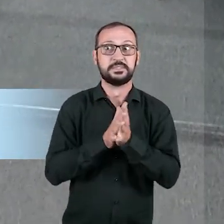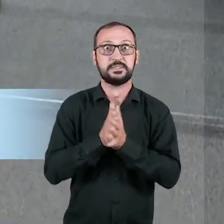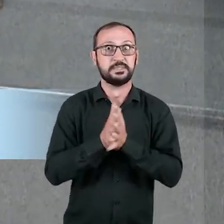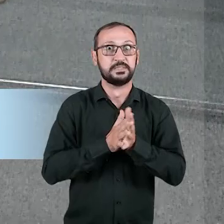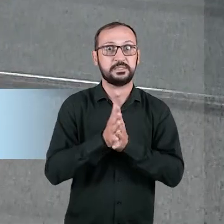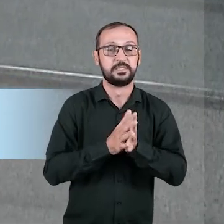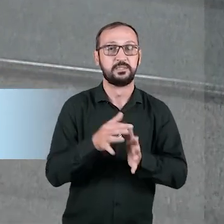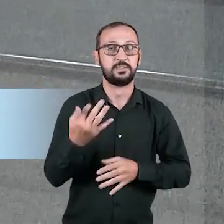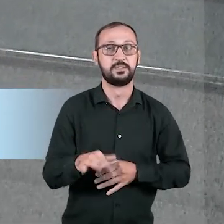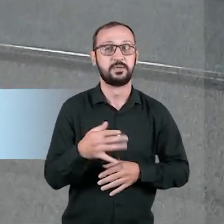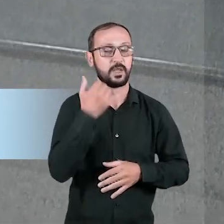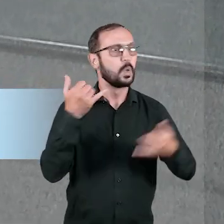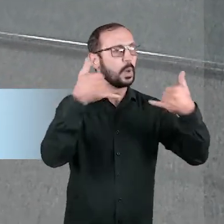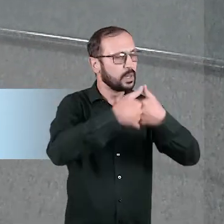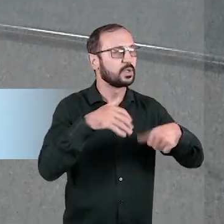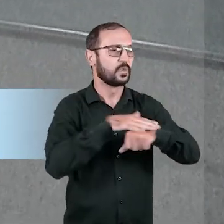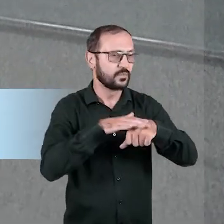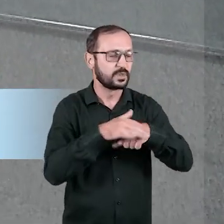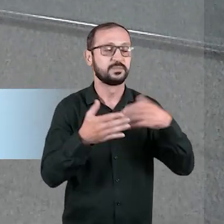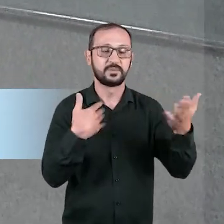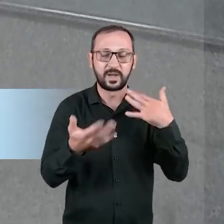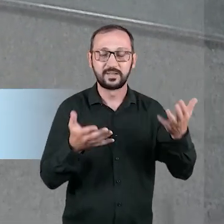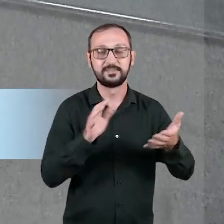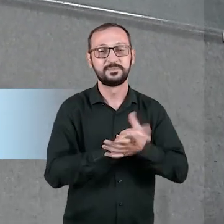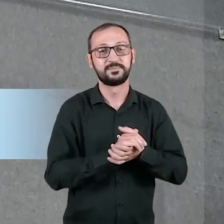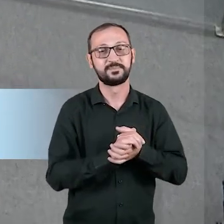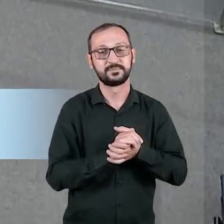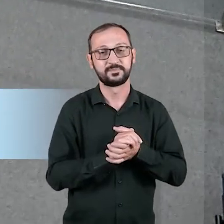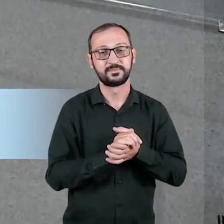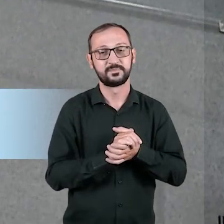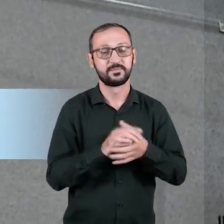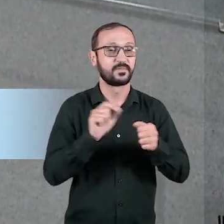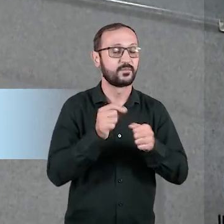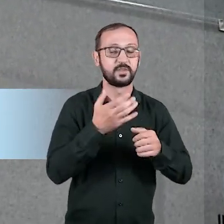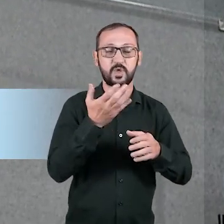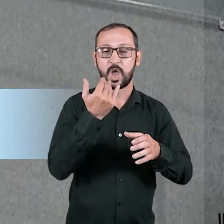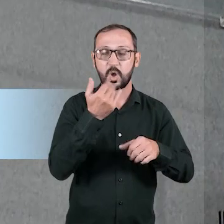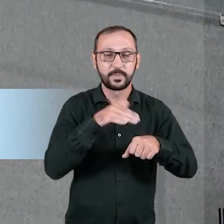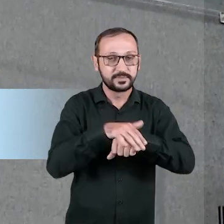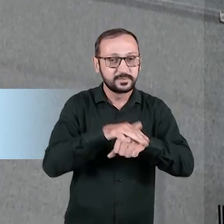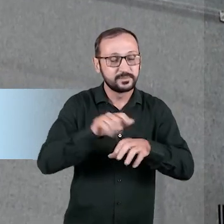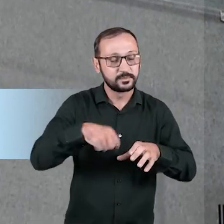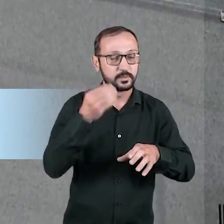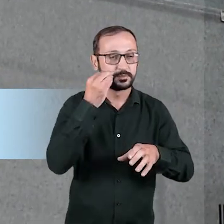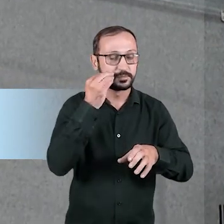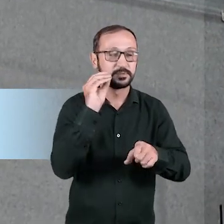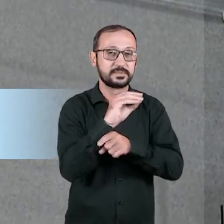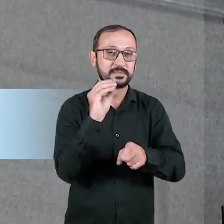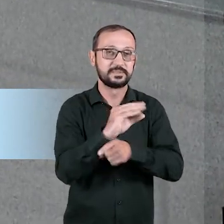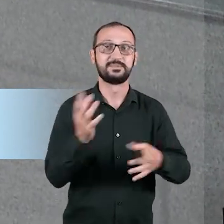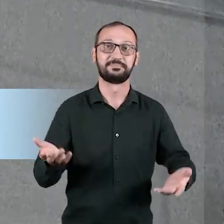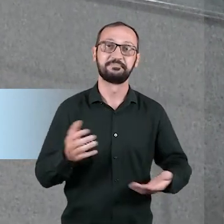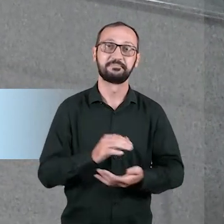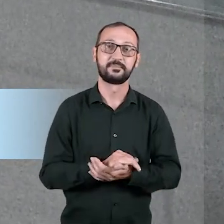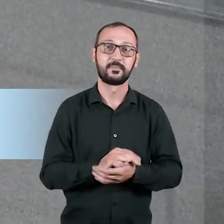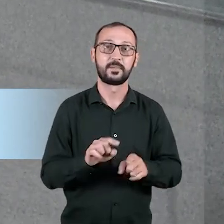dia que chega a me dar dor, parece. Aí eu ligo, aí eu falo. Aí eu faço tudo, assim, eu faço janta, eu tento o máximo,